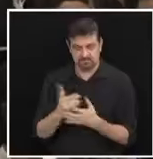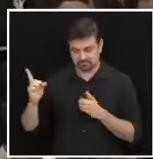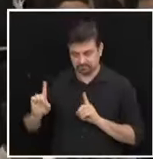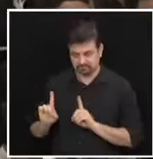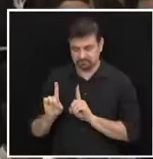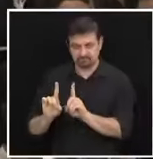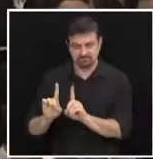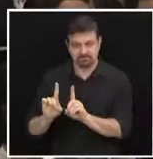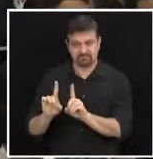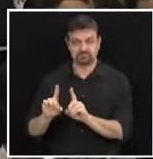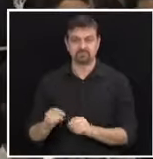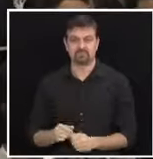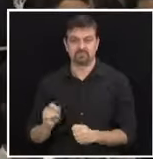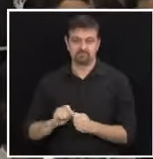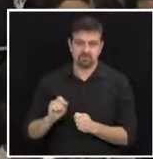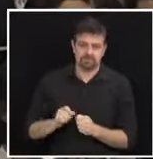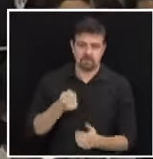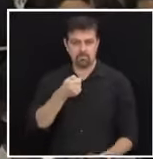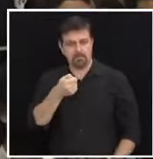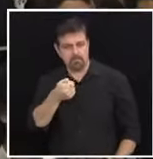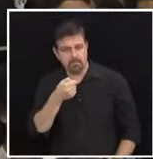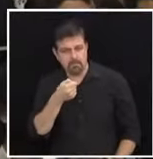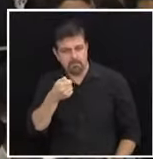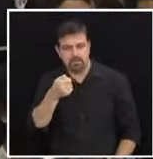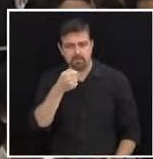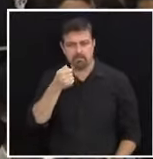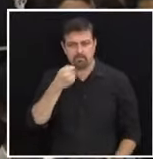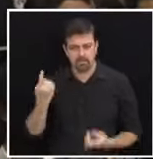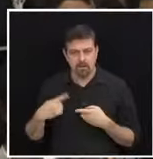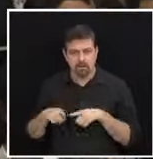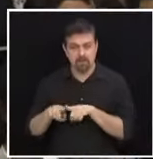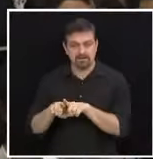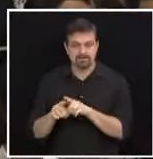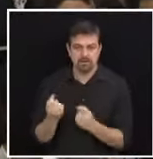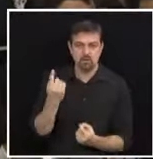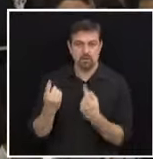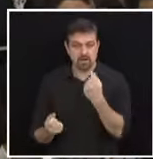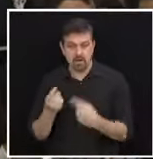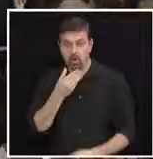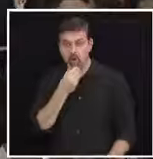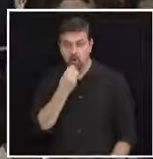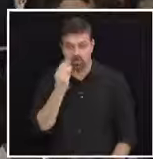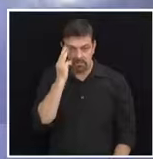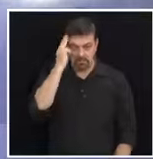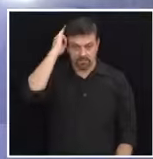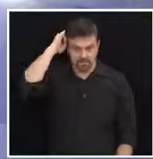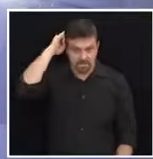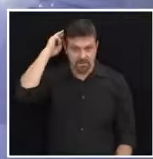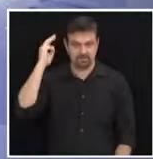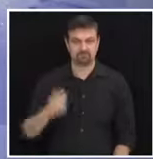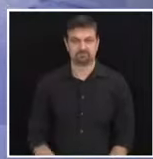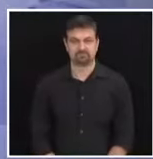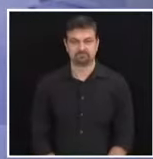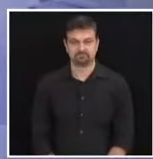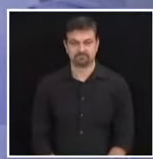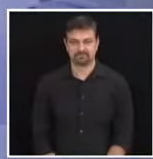Momento de Saúde, fazendo matérias e em participações especiais, Michel Amorim. Vamos lá!